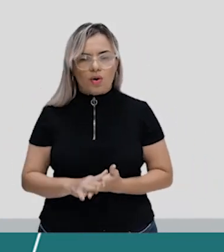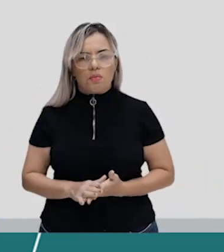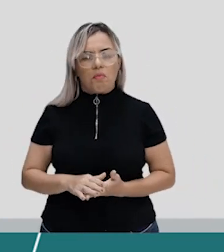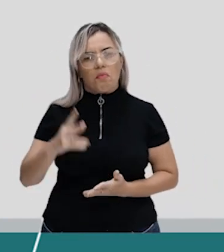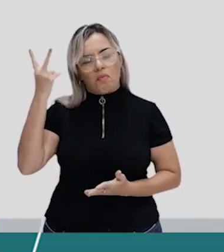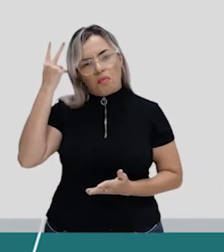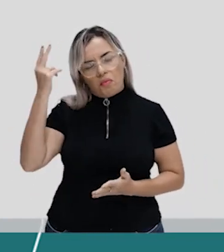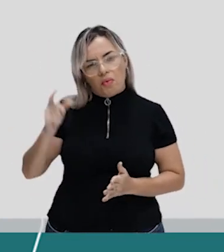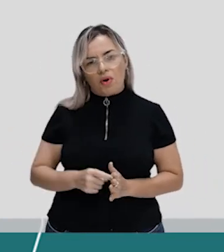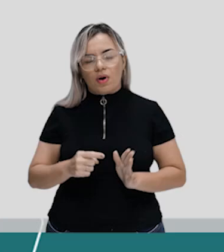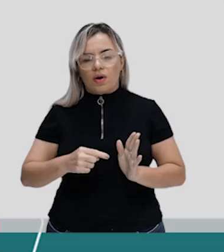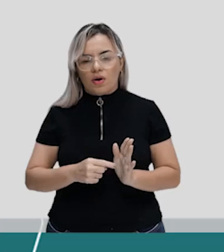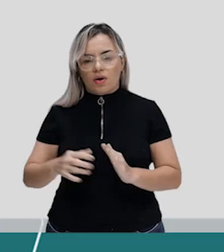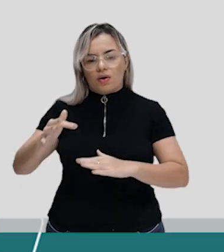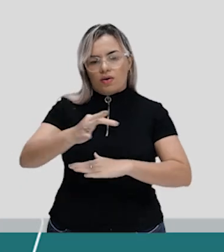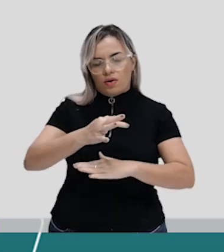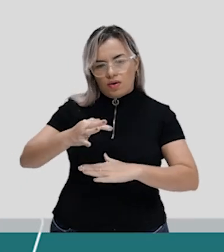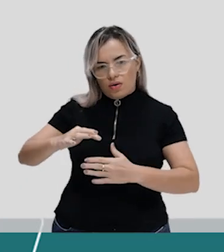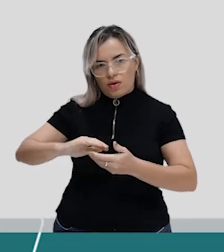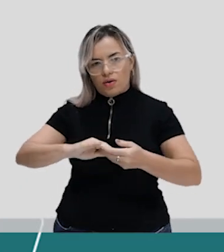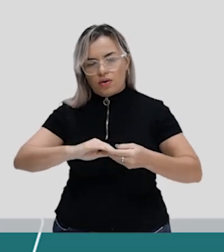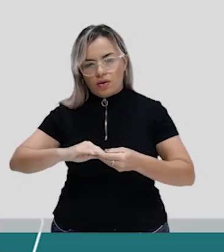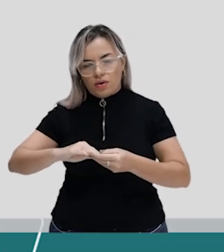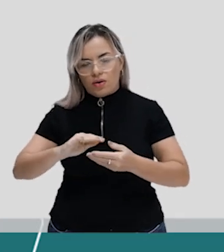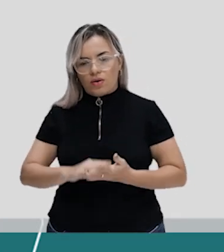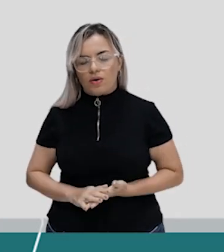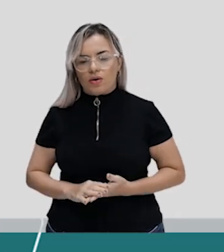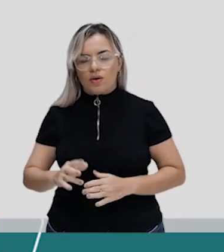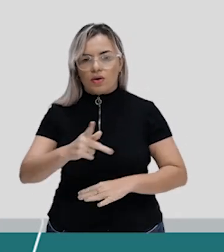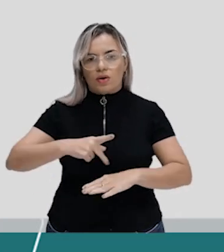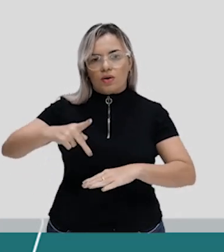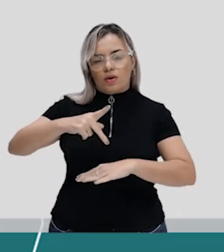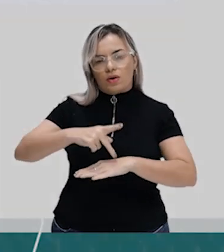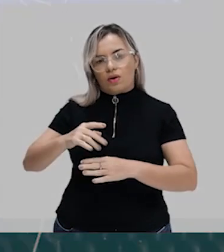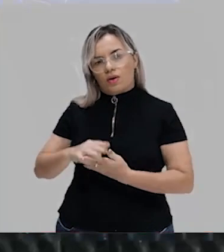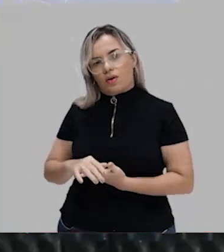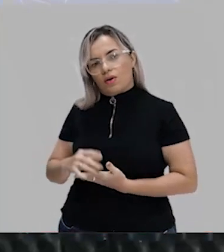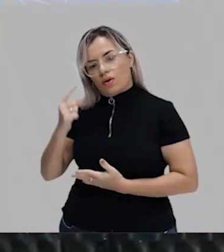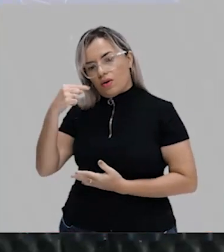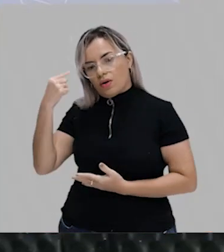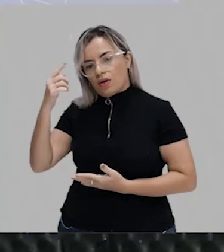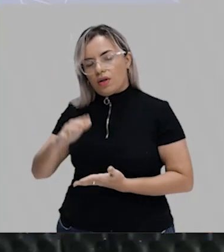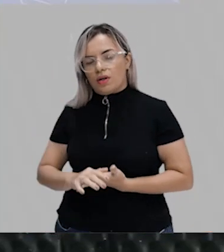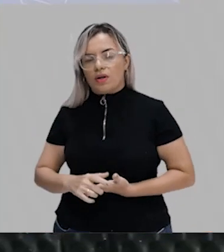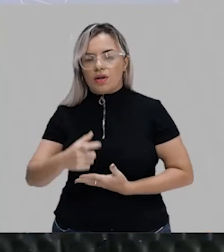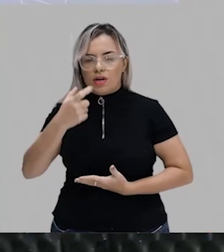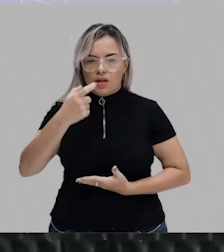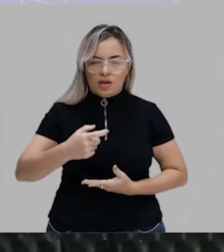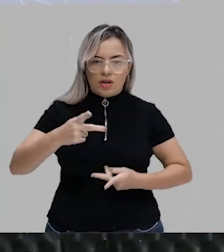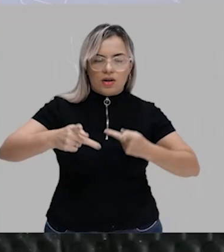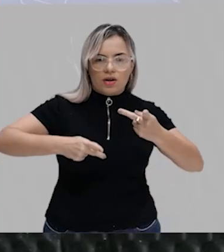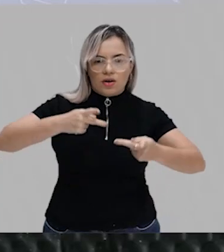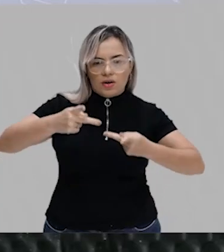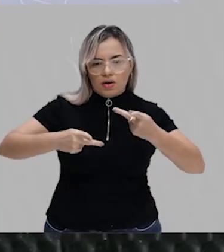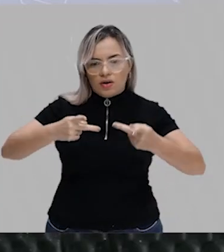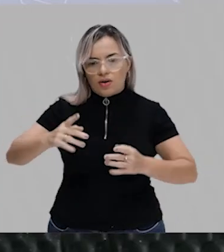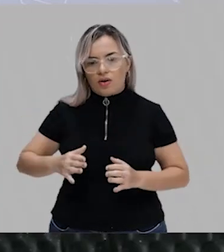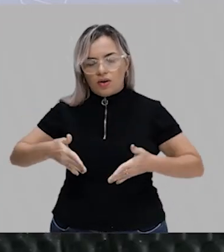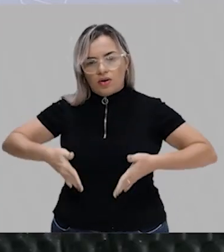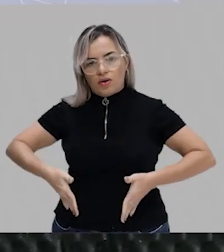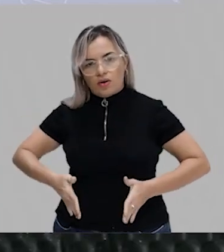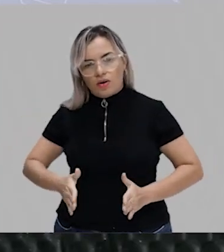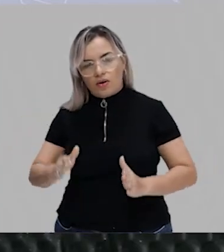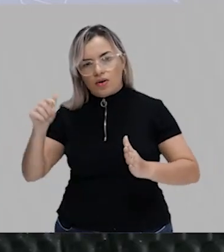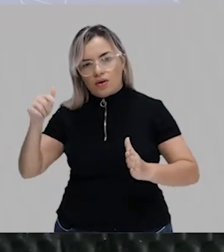nos países hispanohablantes, eles dizem a sua nacionalidade, né? O adjetivo pátrio, no caso,